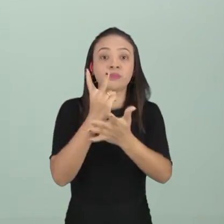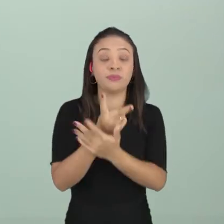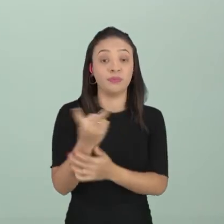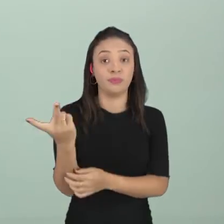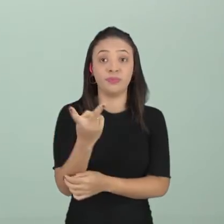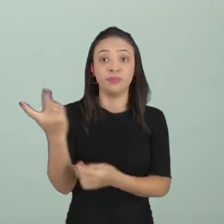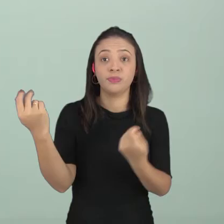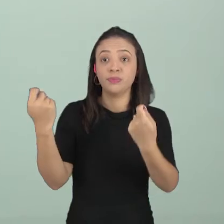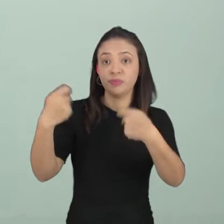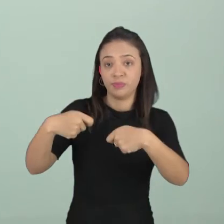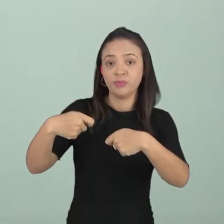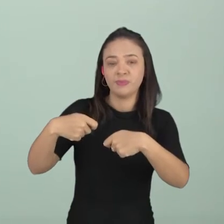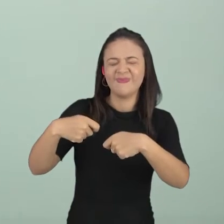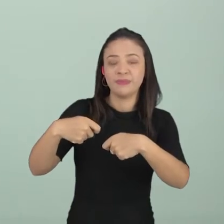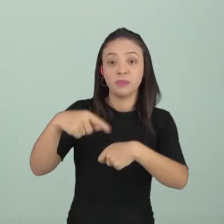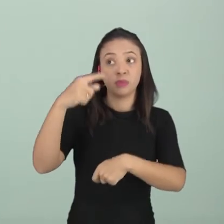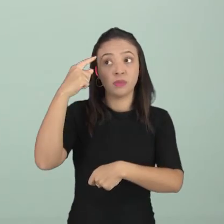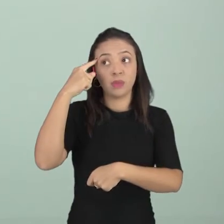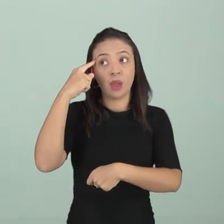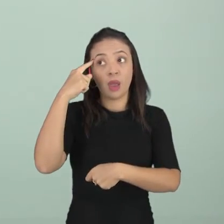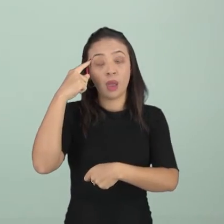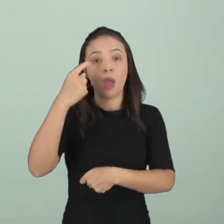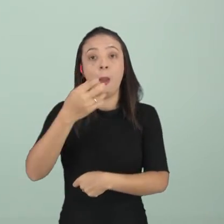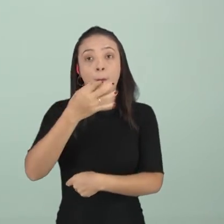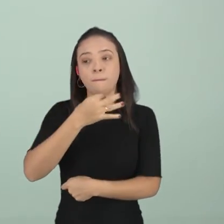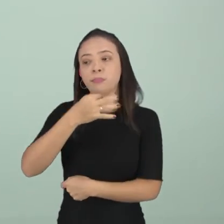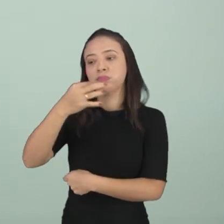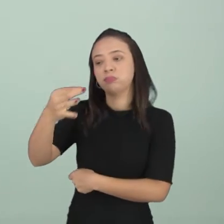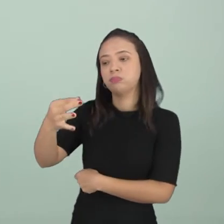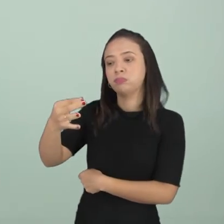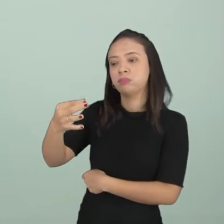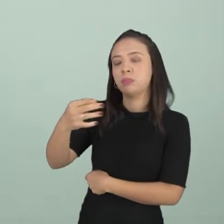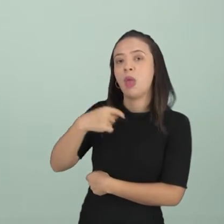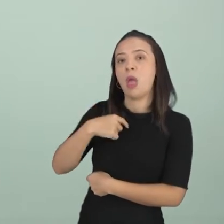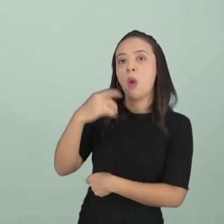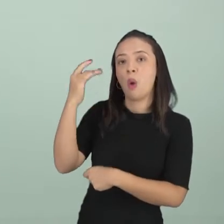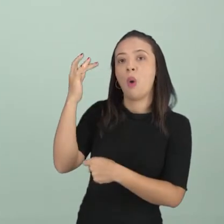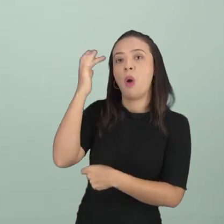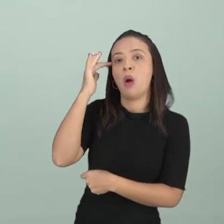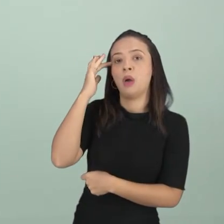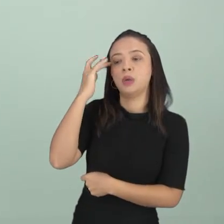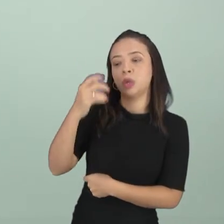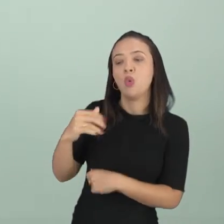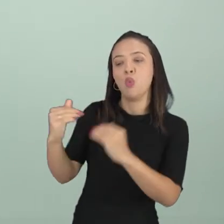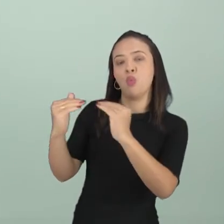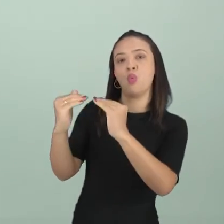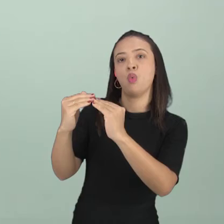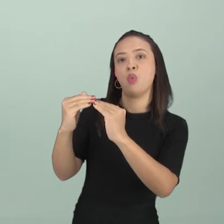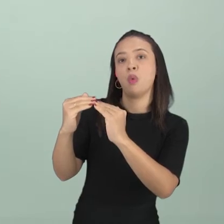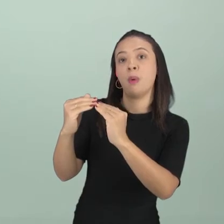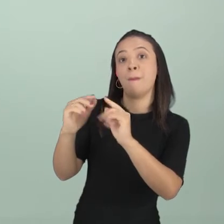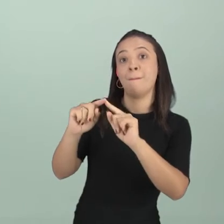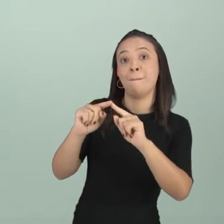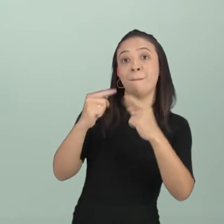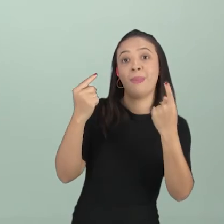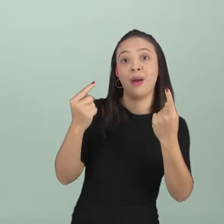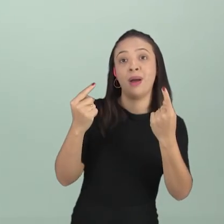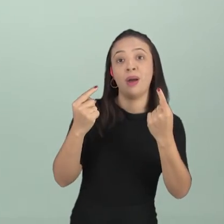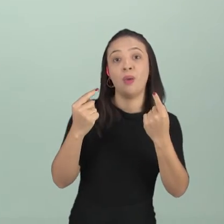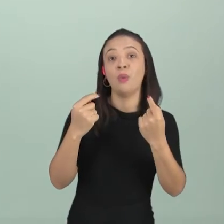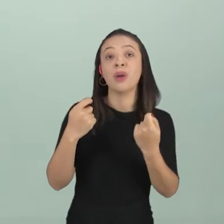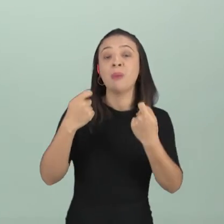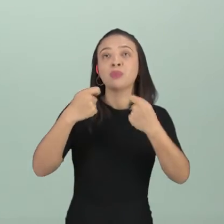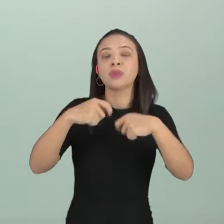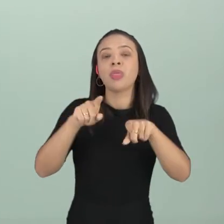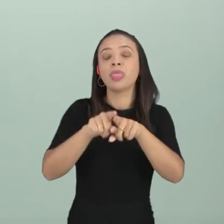dois lados, pensar dessas duas maneiras. Ah, eu penso dessa maneira, eu acho que eu sou favorável a este tema. Mas o que eu